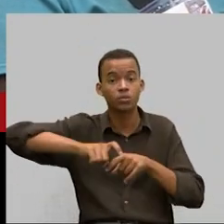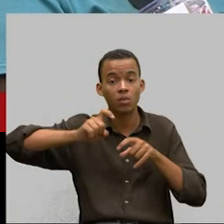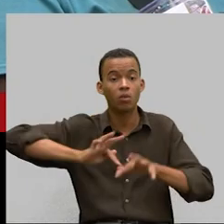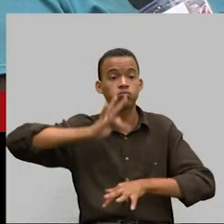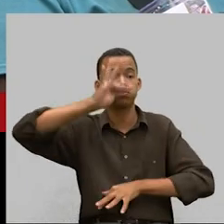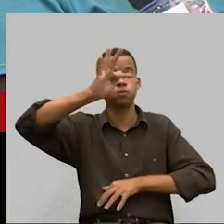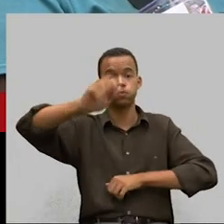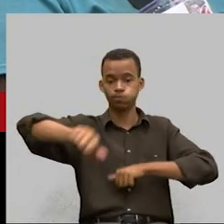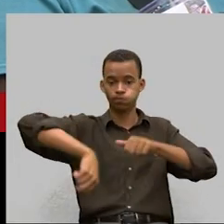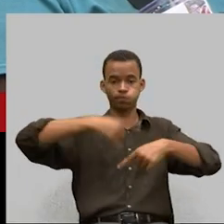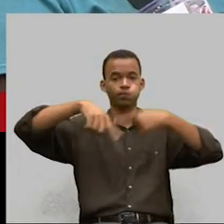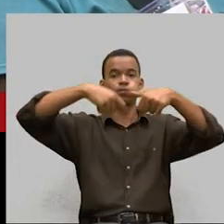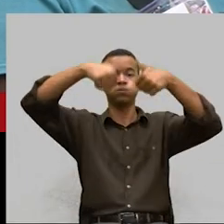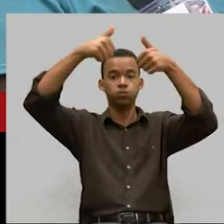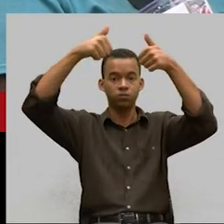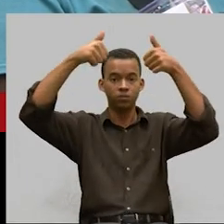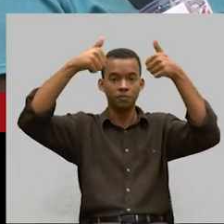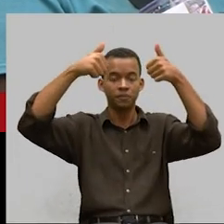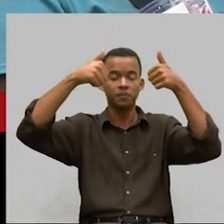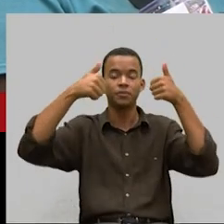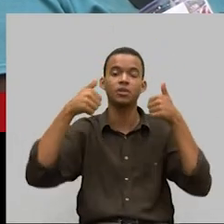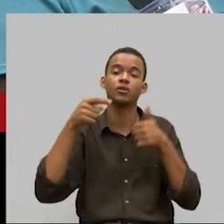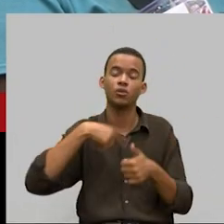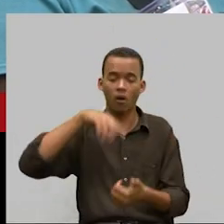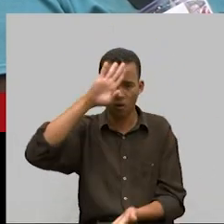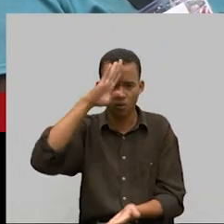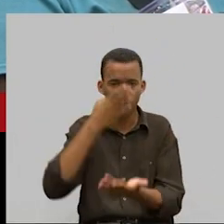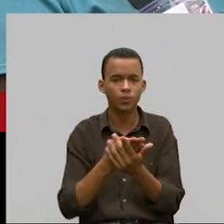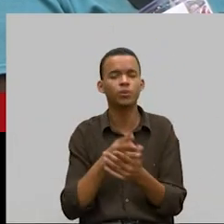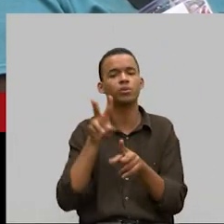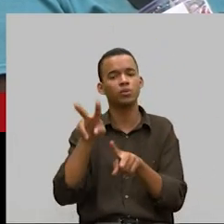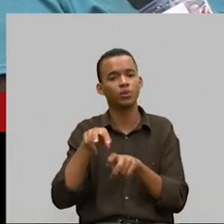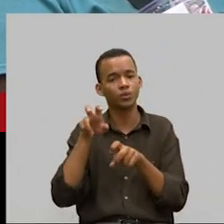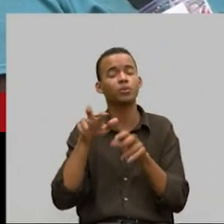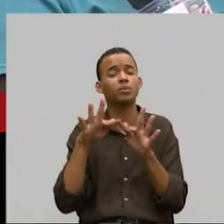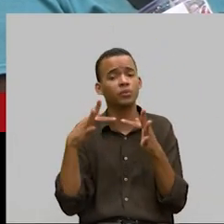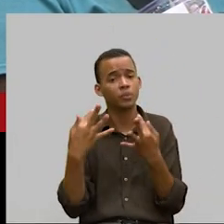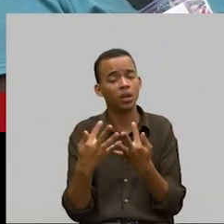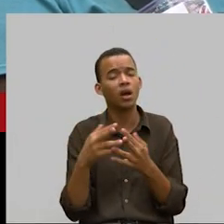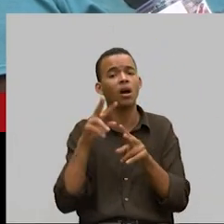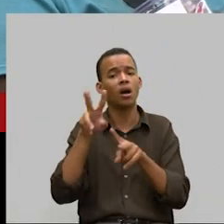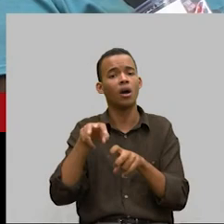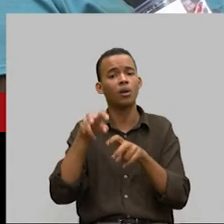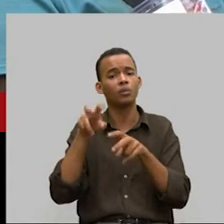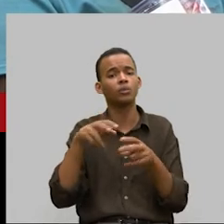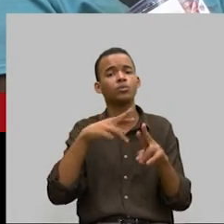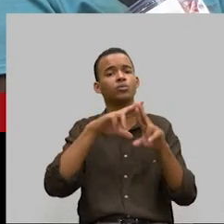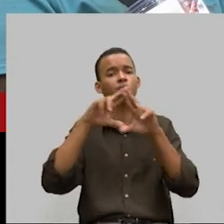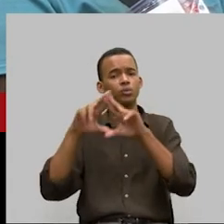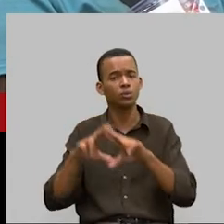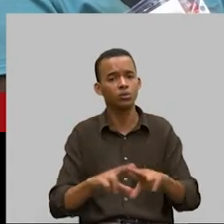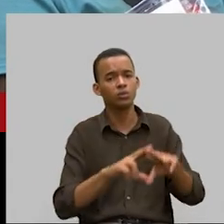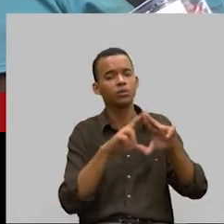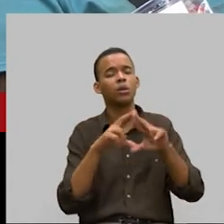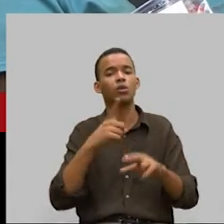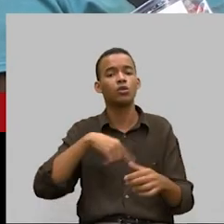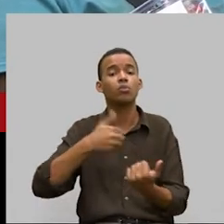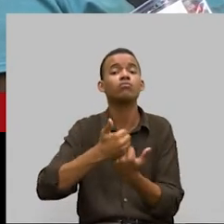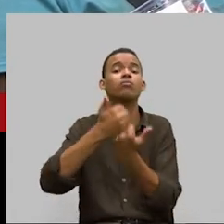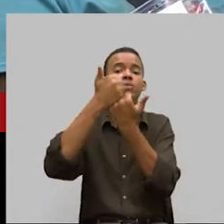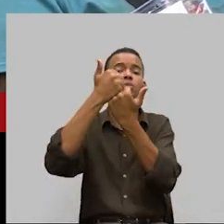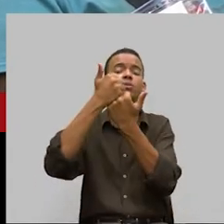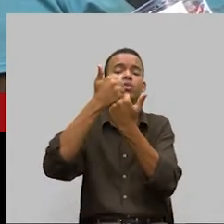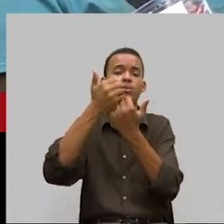campo na agricultura familiar e na agricultura sustentável e com apoio que hoje aqui viemos pedir